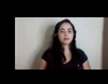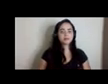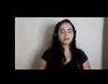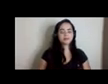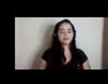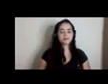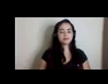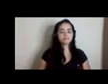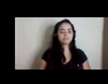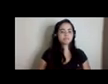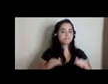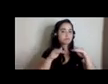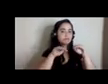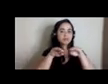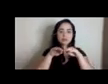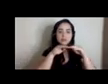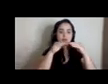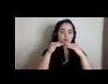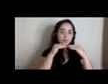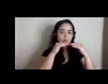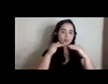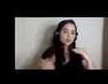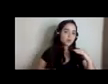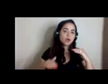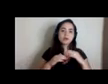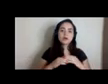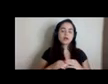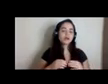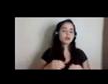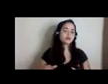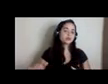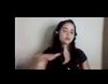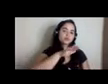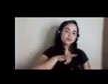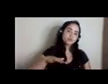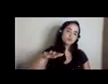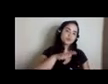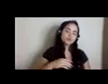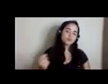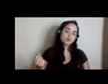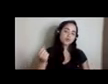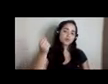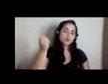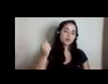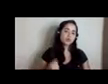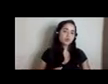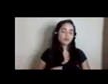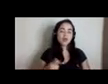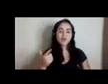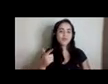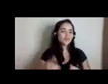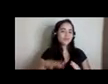das desigualdades sociais e econômicas, não estão previstas no meu currículo,